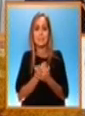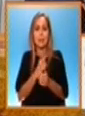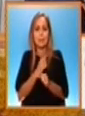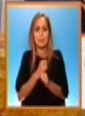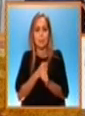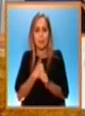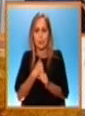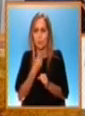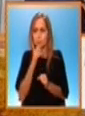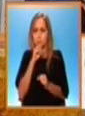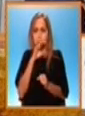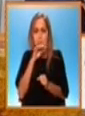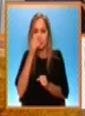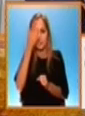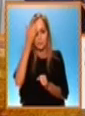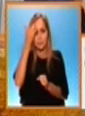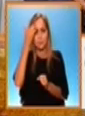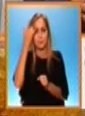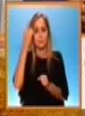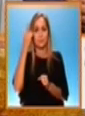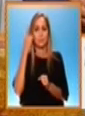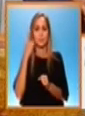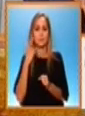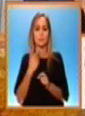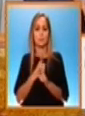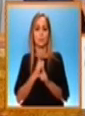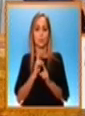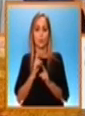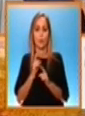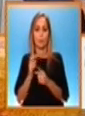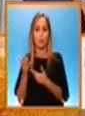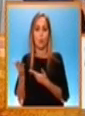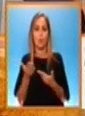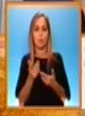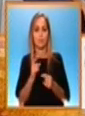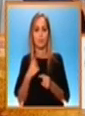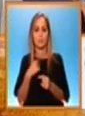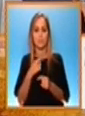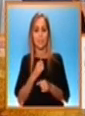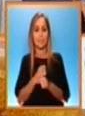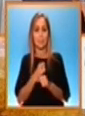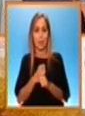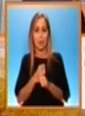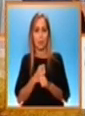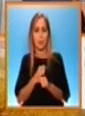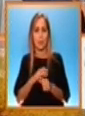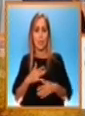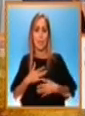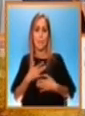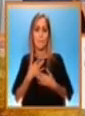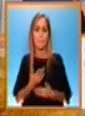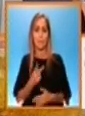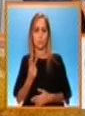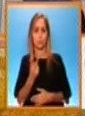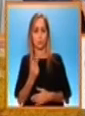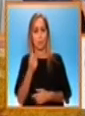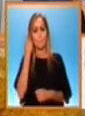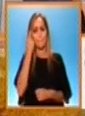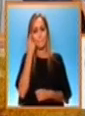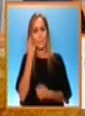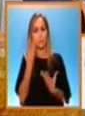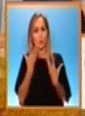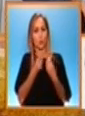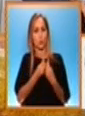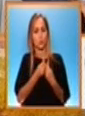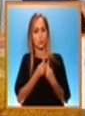admiração, sério, porque não é por convite, vocês trabalham porque vocês trabalham, vocês empenham-se os dois, vocês pensam nas coisas em